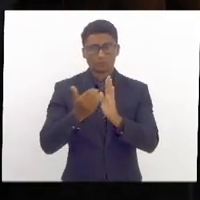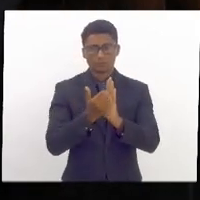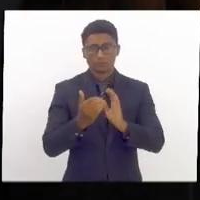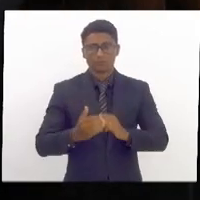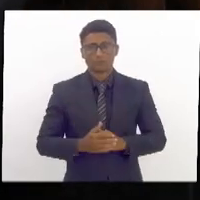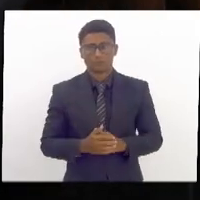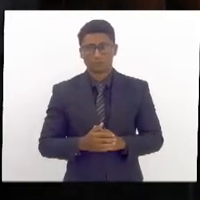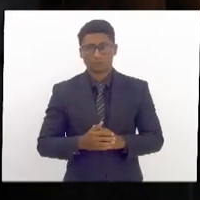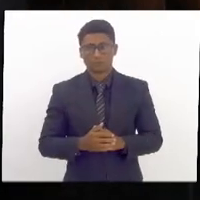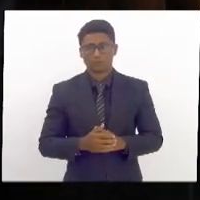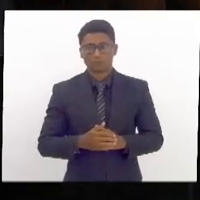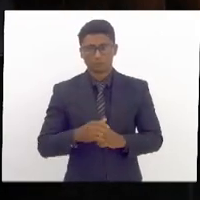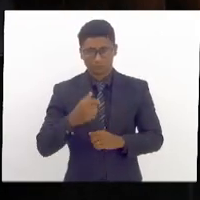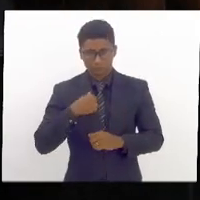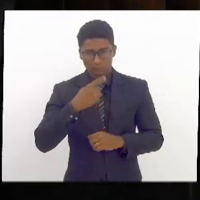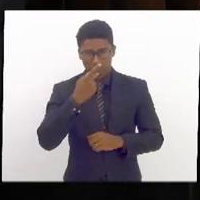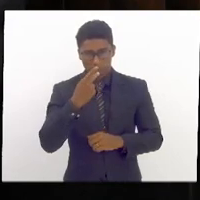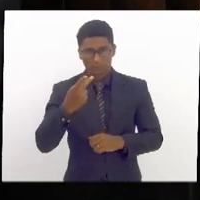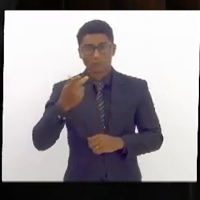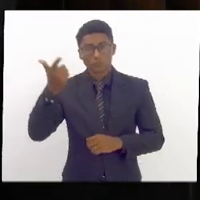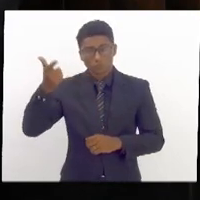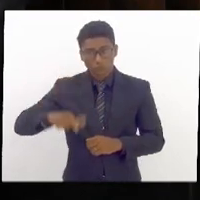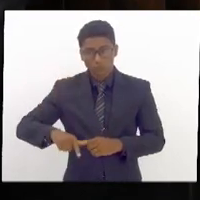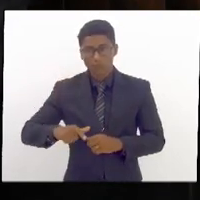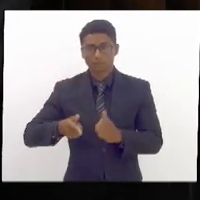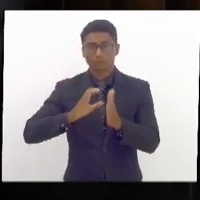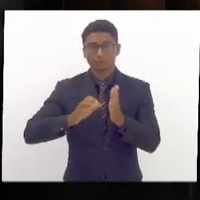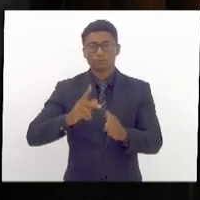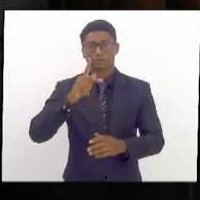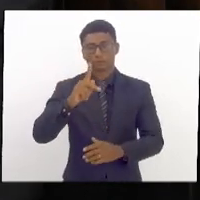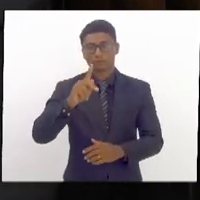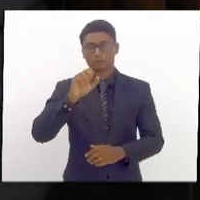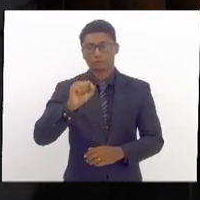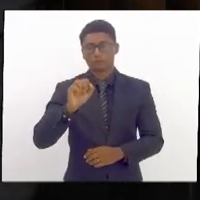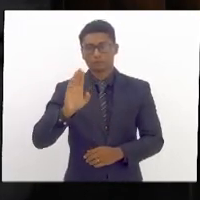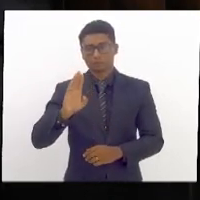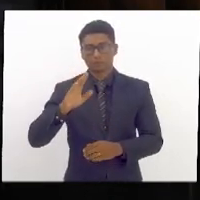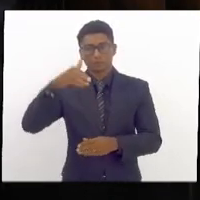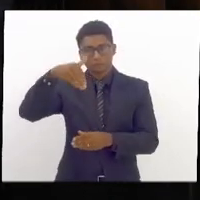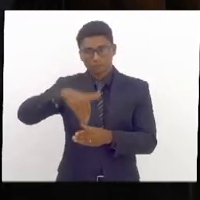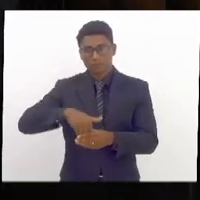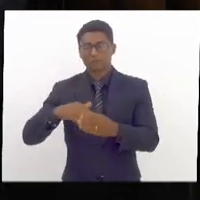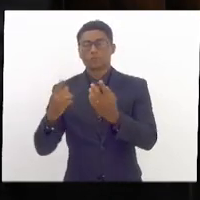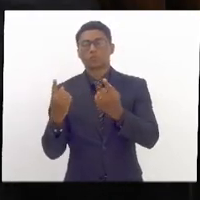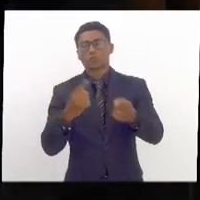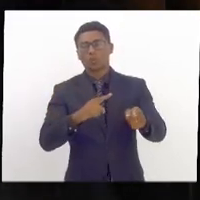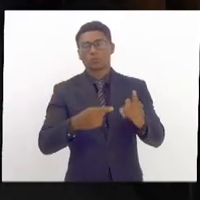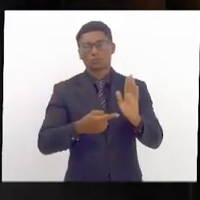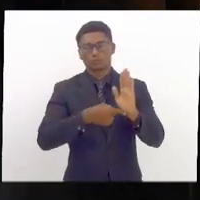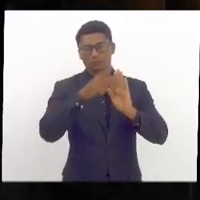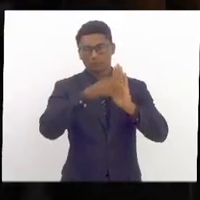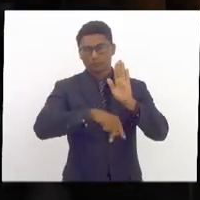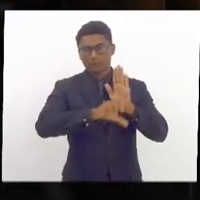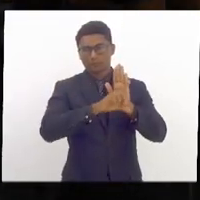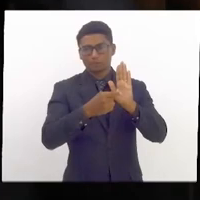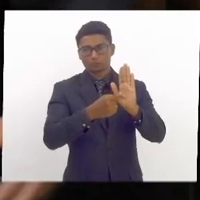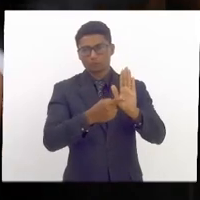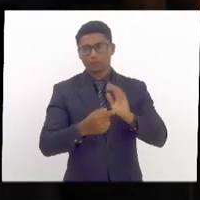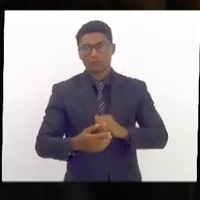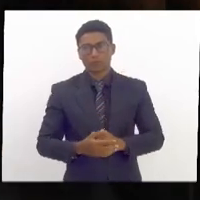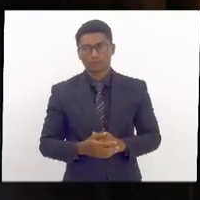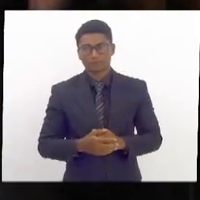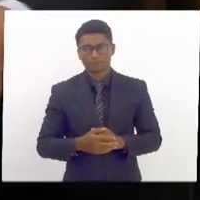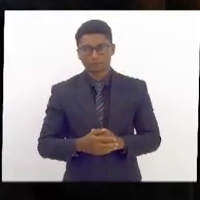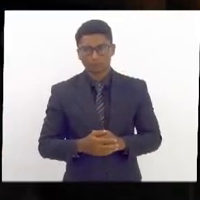aqui adiantar e repetir o que já disse, a bancada do PSB votará contrariamente à matéria, embora não vá se furtar